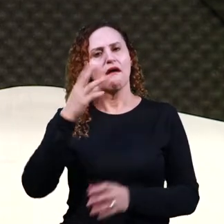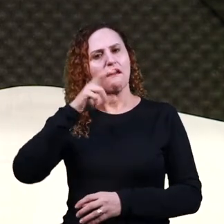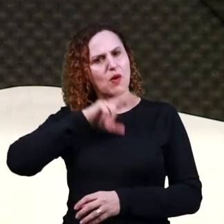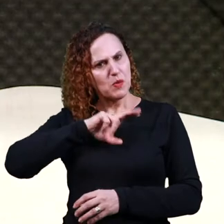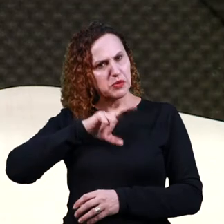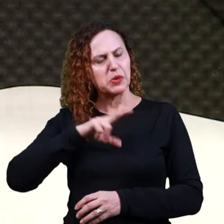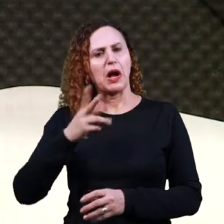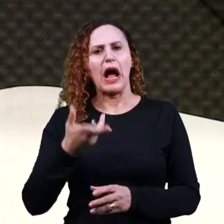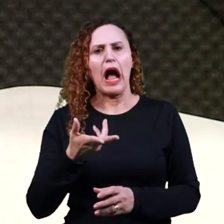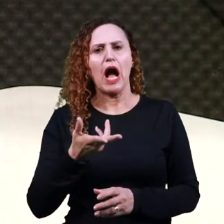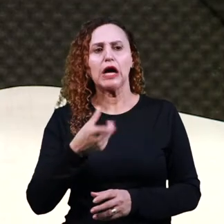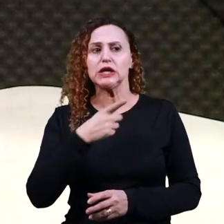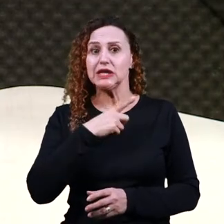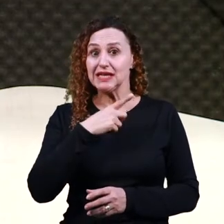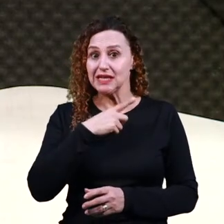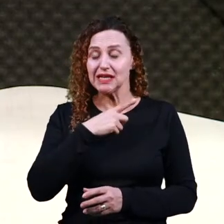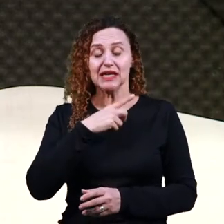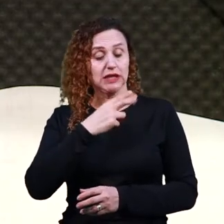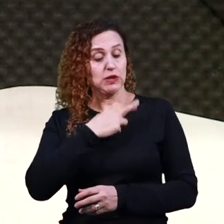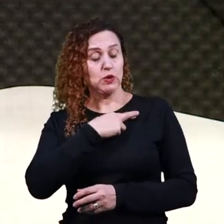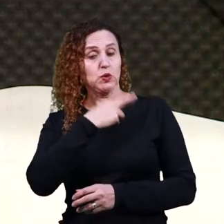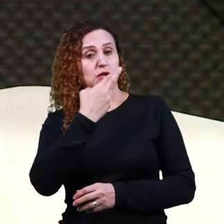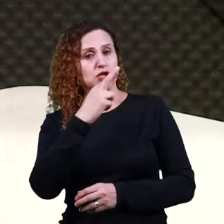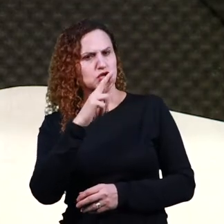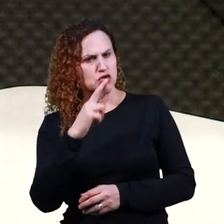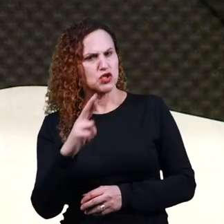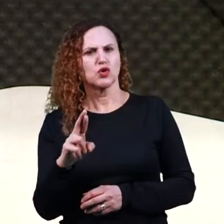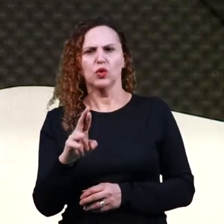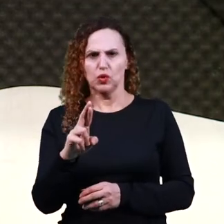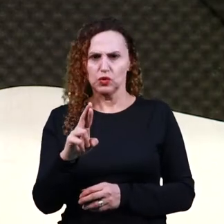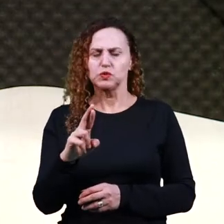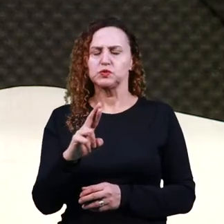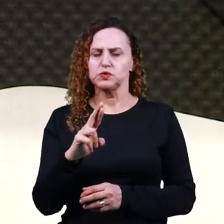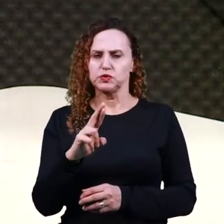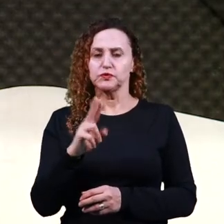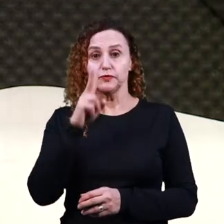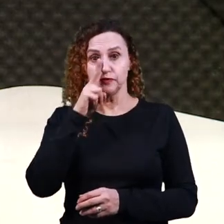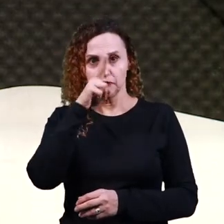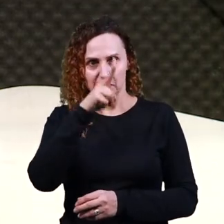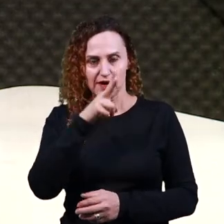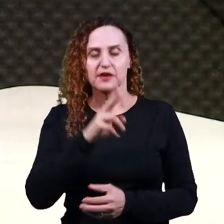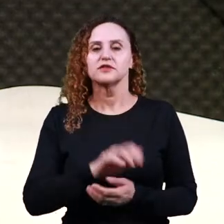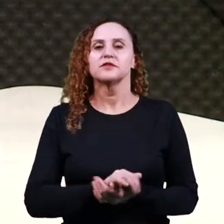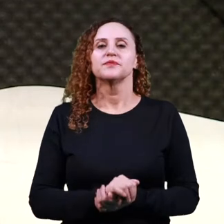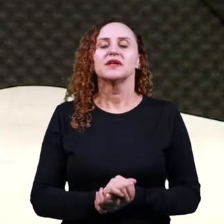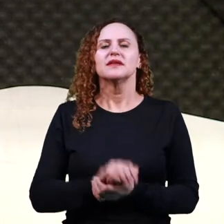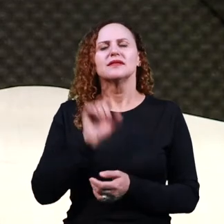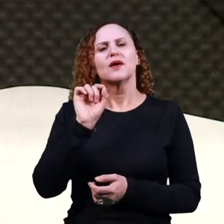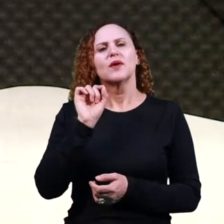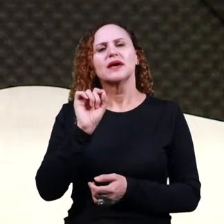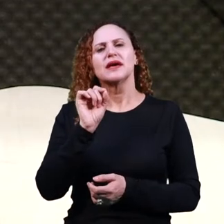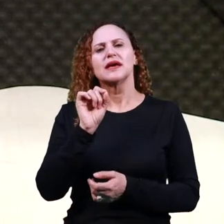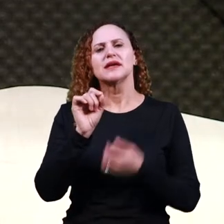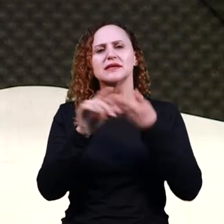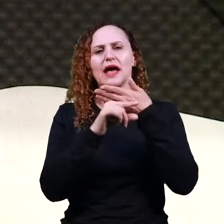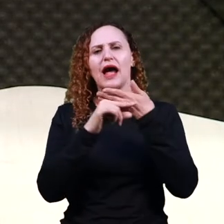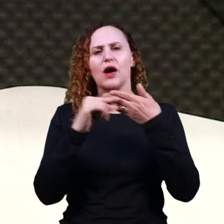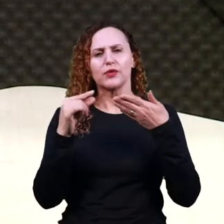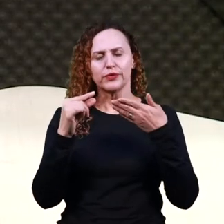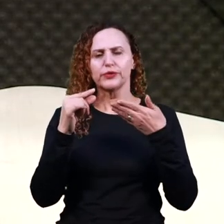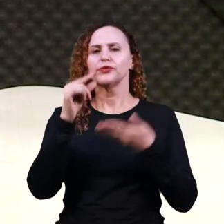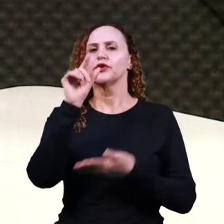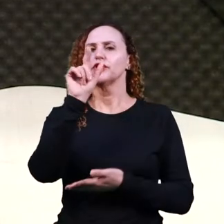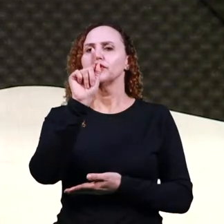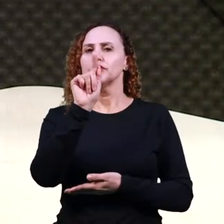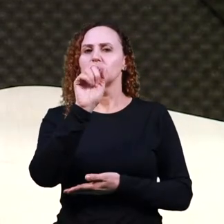uma produção religiosa, de uma dramaturgia religiosa. Então, Gil Vicente, ele acaba